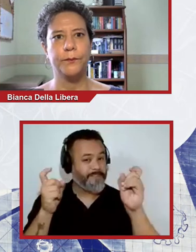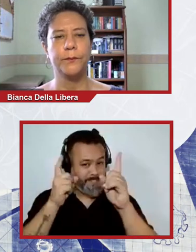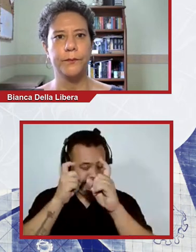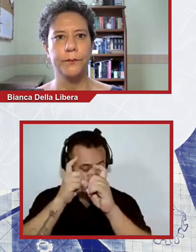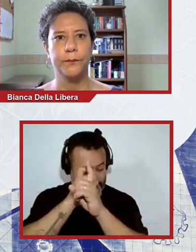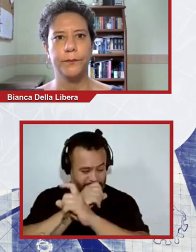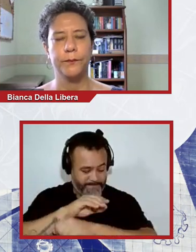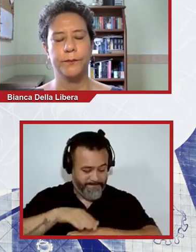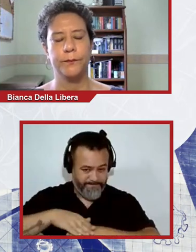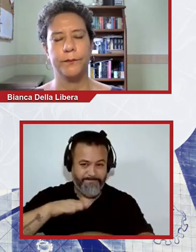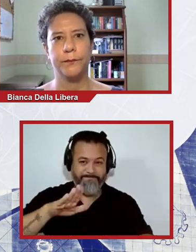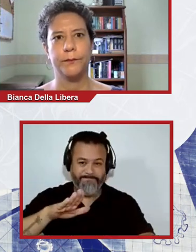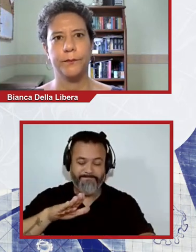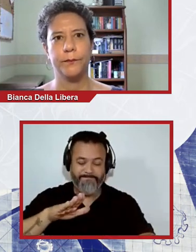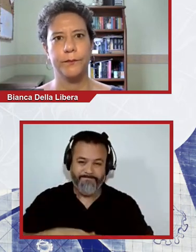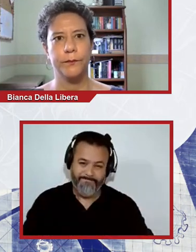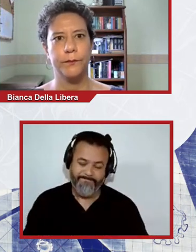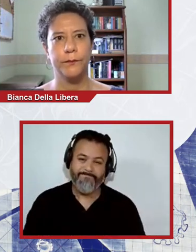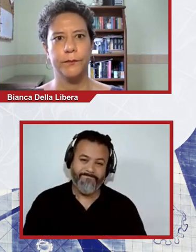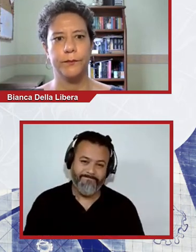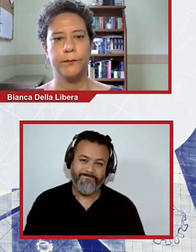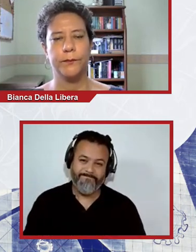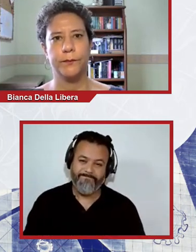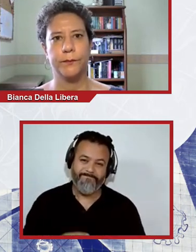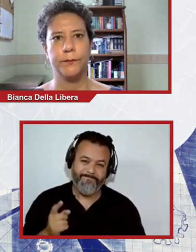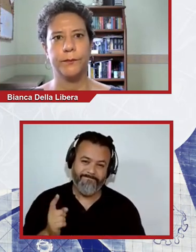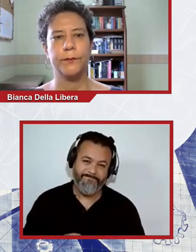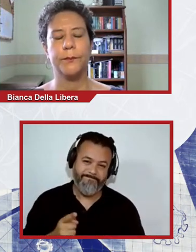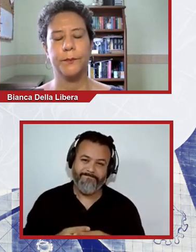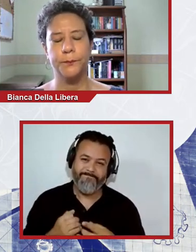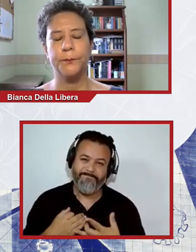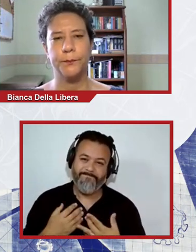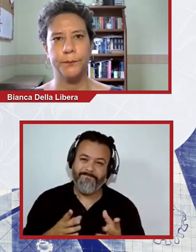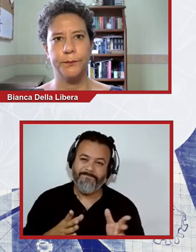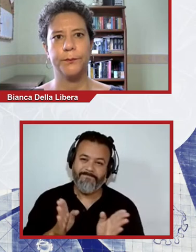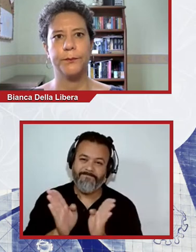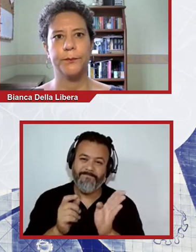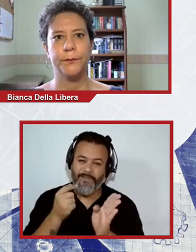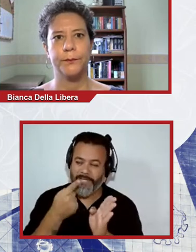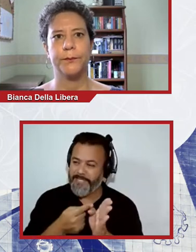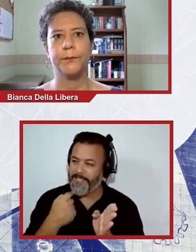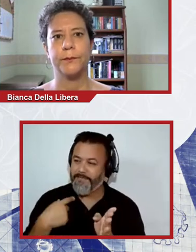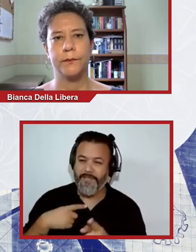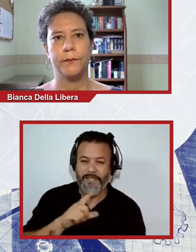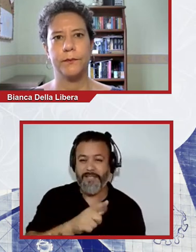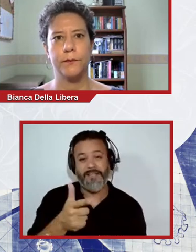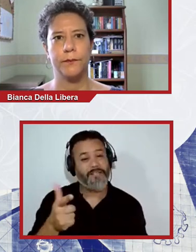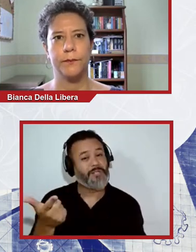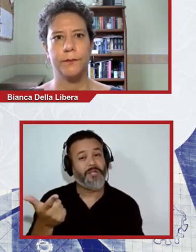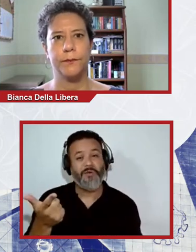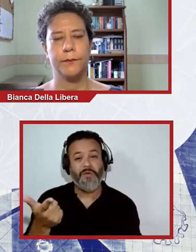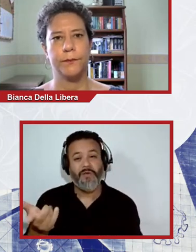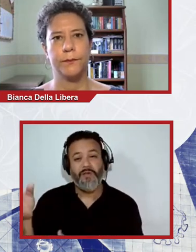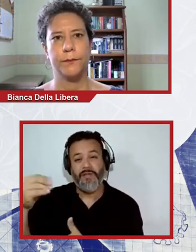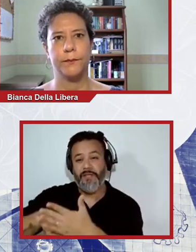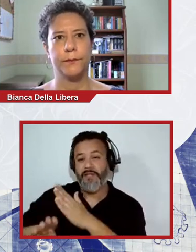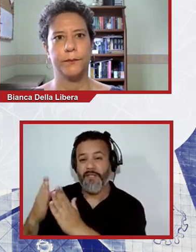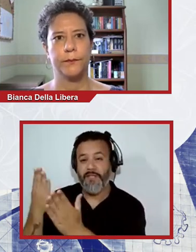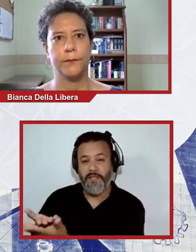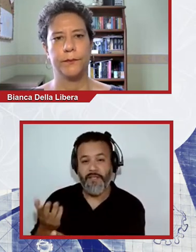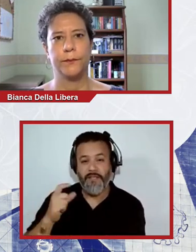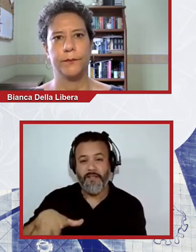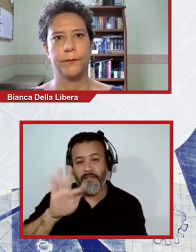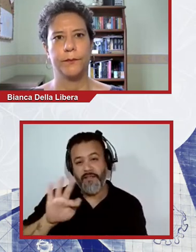dificuldade para acessar esses recursos é o que eu citei, né, de alunos que não têm. Tem uma que falou